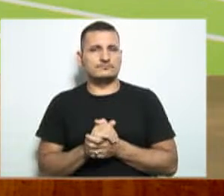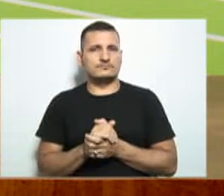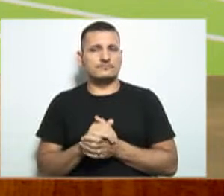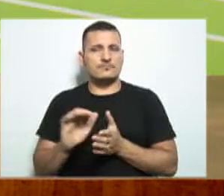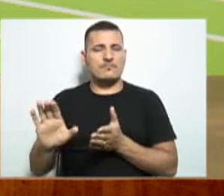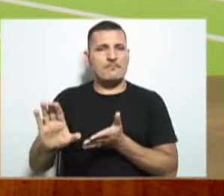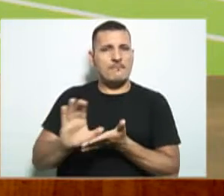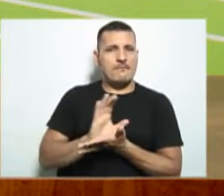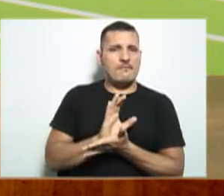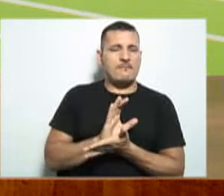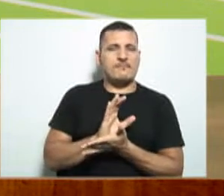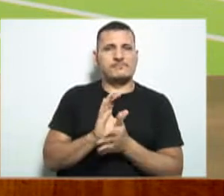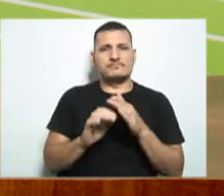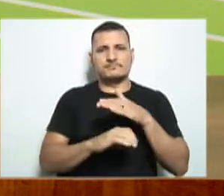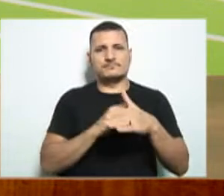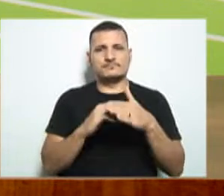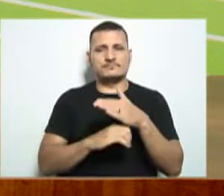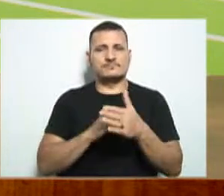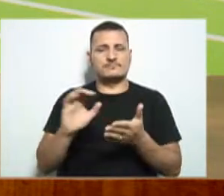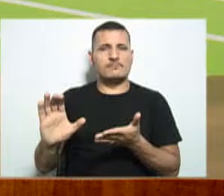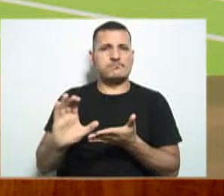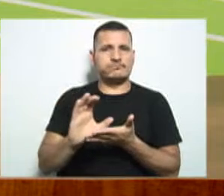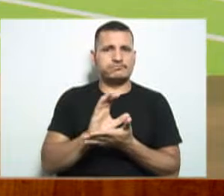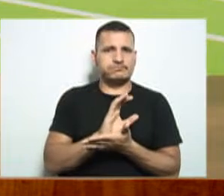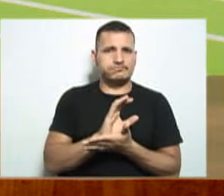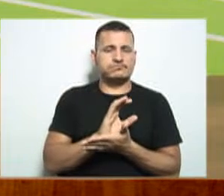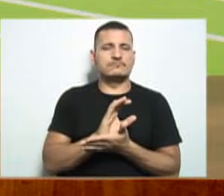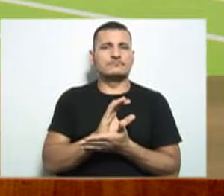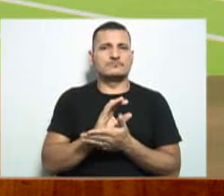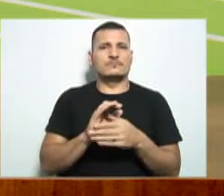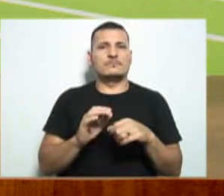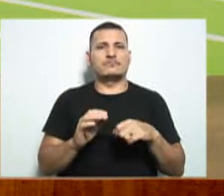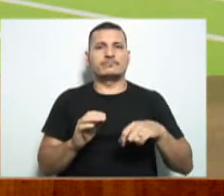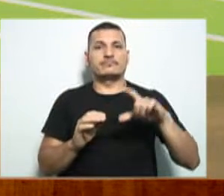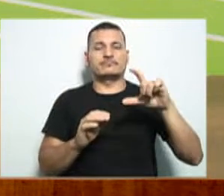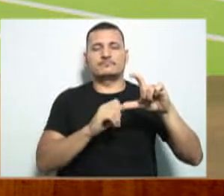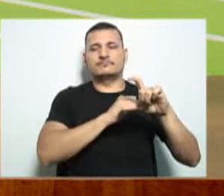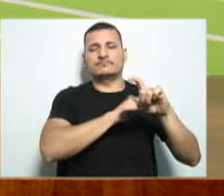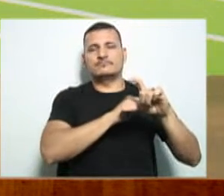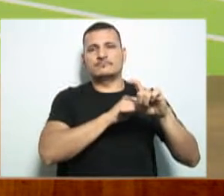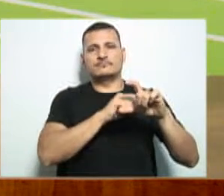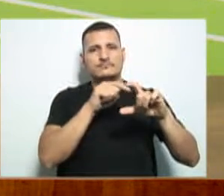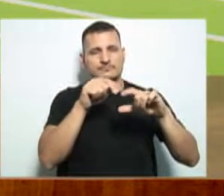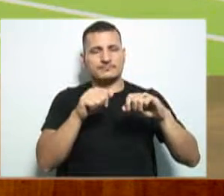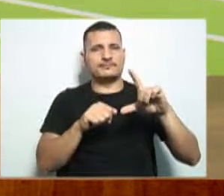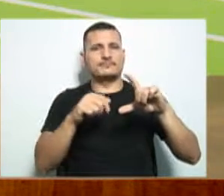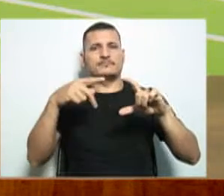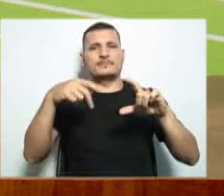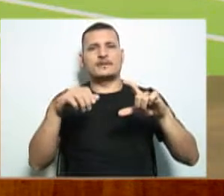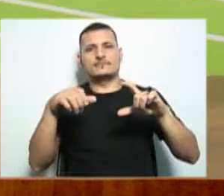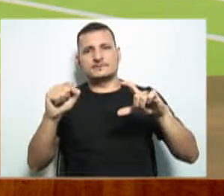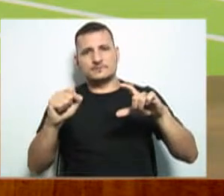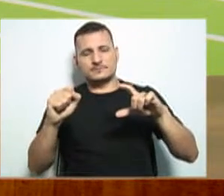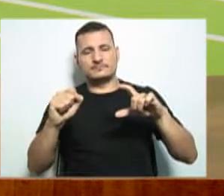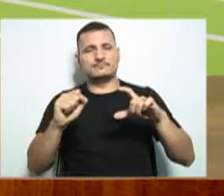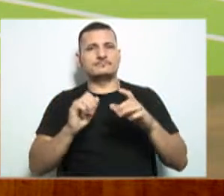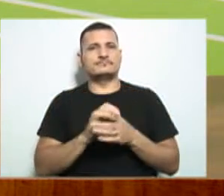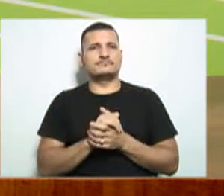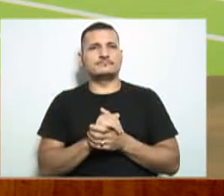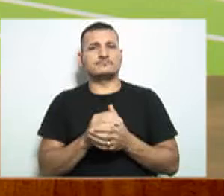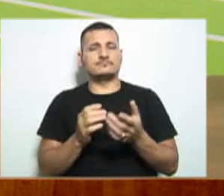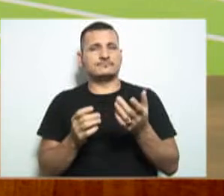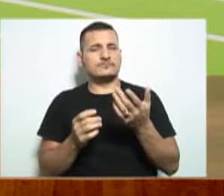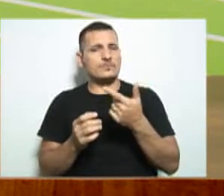lucro da empresa será maior nesse método de avaliação, no PEPS, certo? Agora,